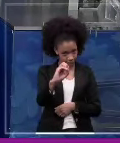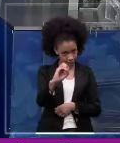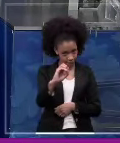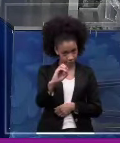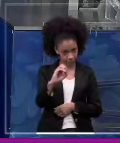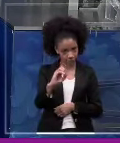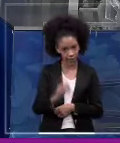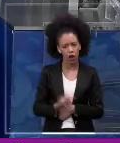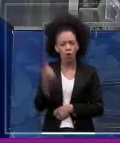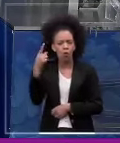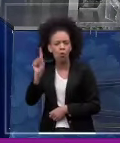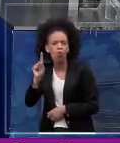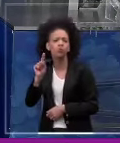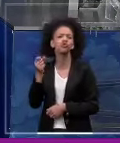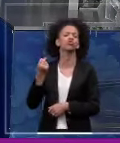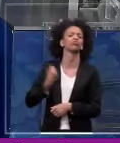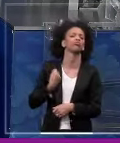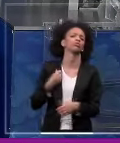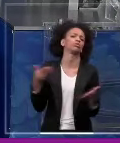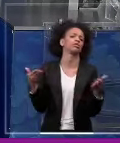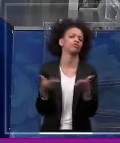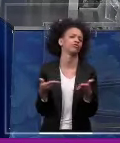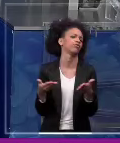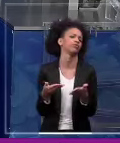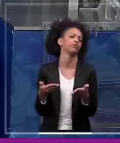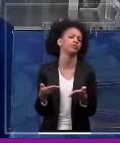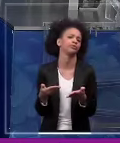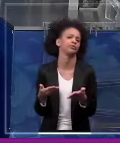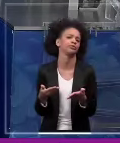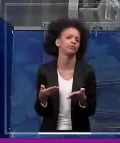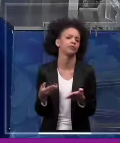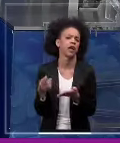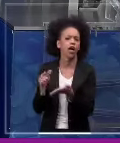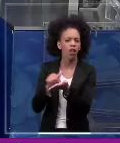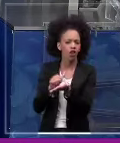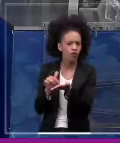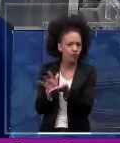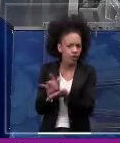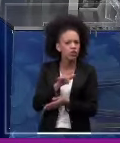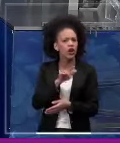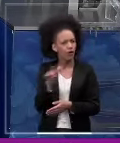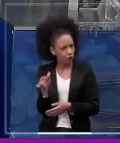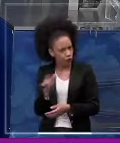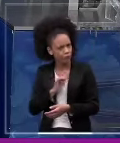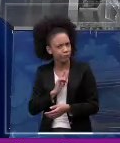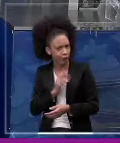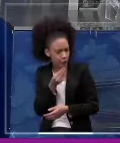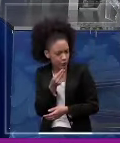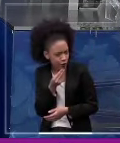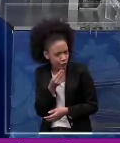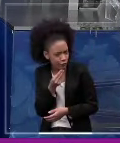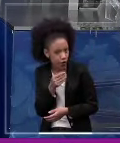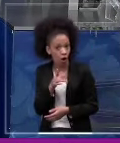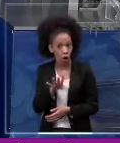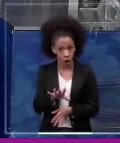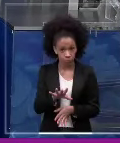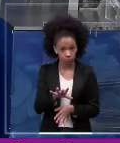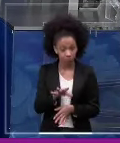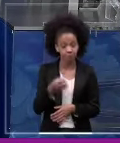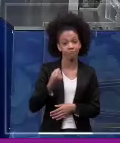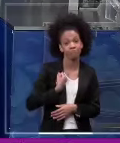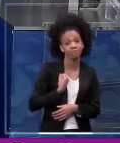Vamos chamar o 15º e último número da Loto Fácil. Sua sorte pode vir com este número. Bola preta,